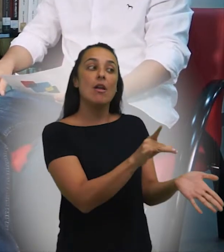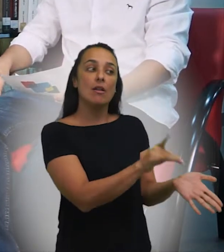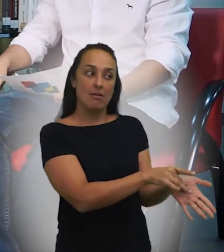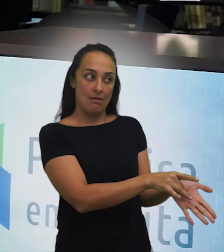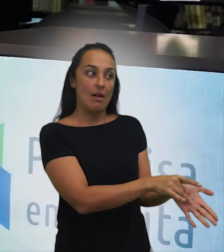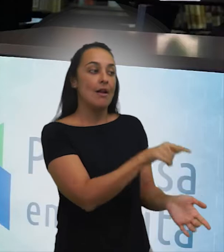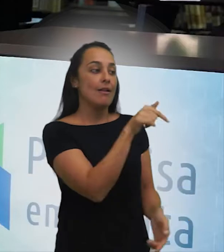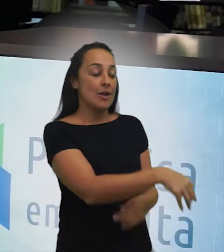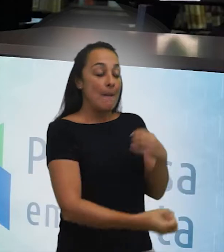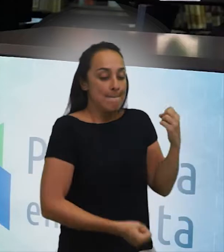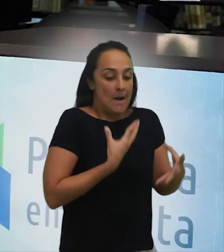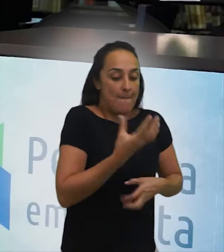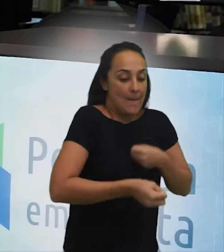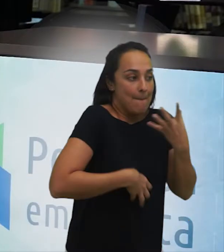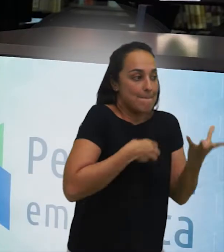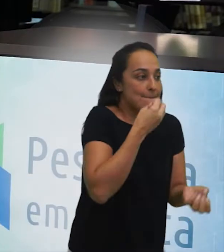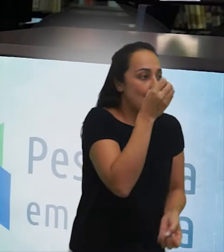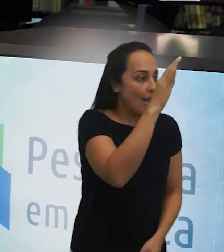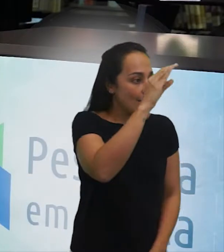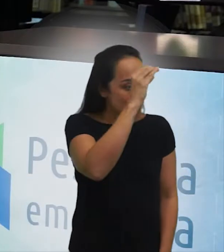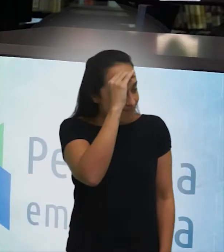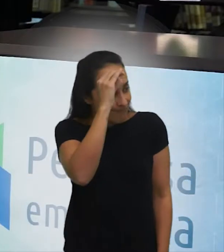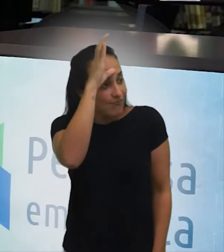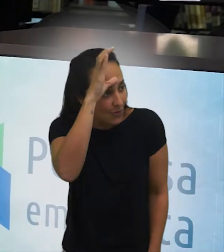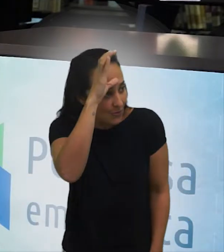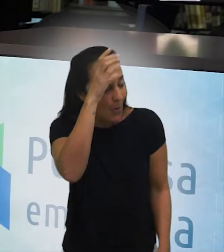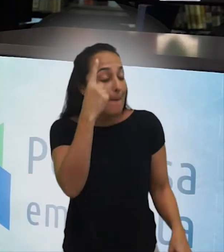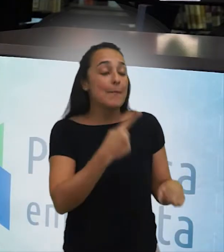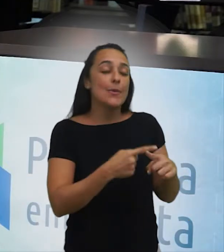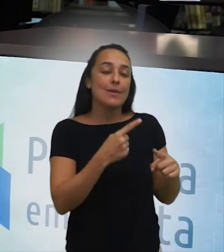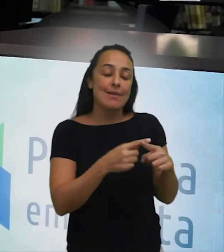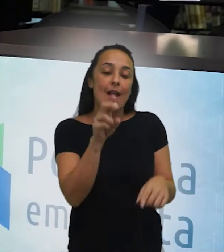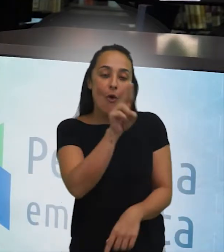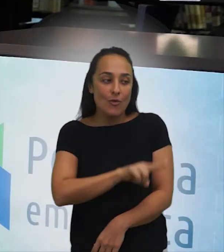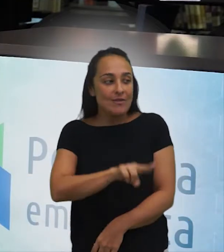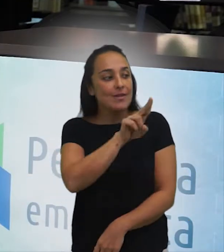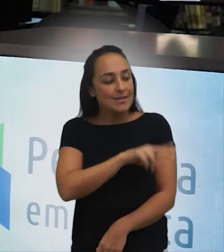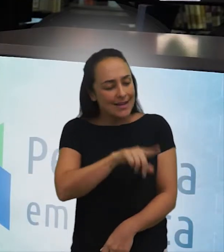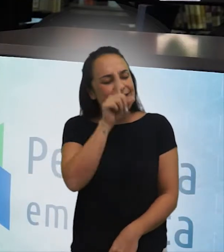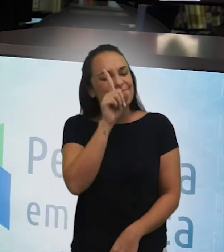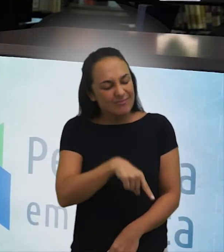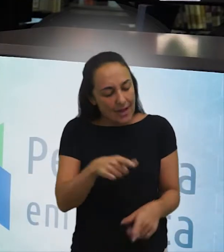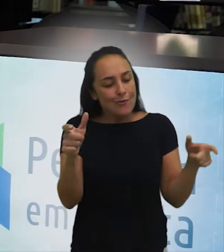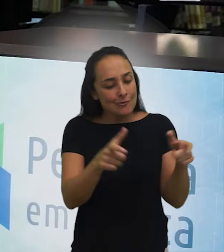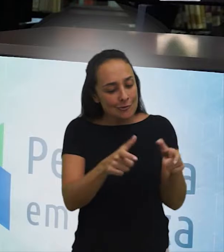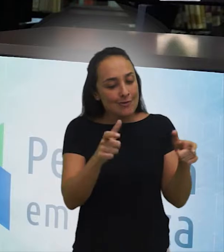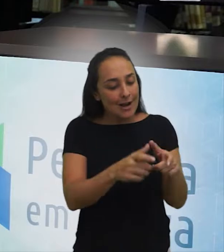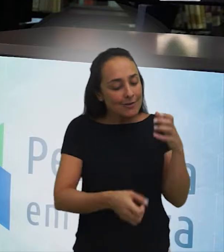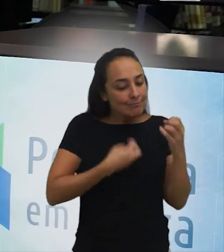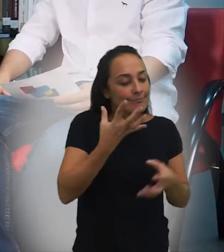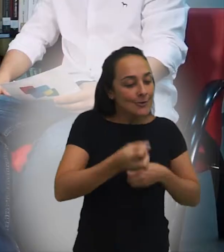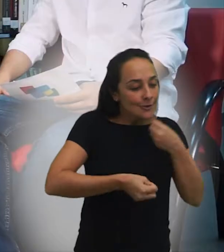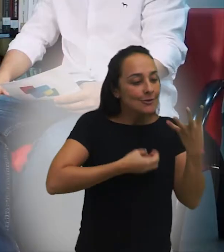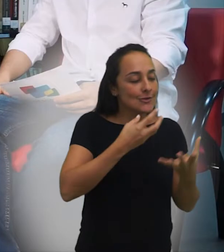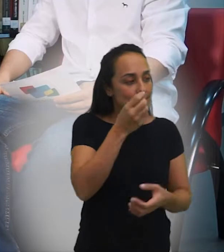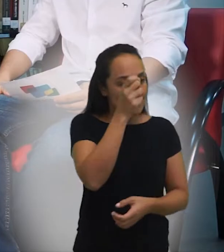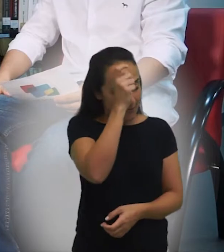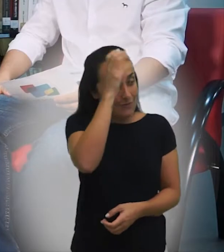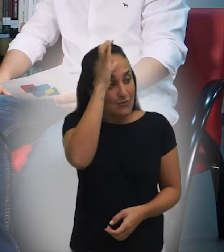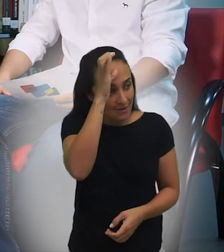produção de conhecimento, não é um local só de transferência de conhecimento, em todas as áreas. E as artes visuais